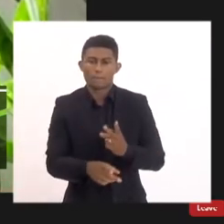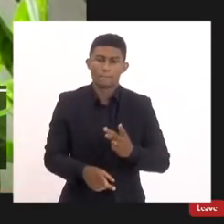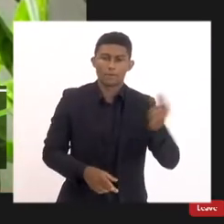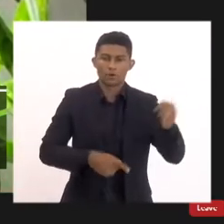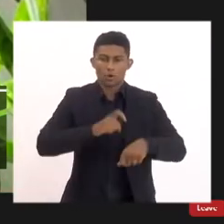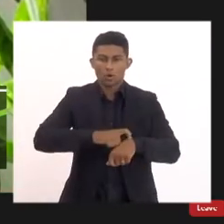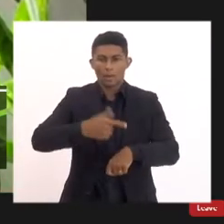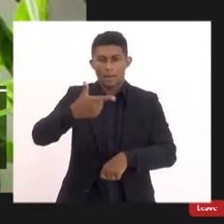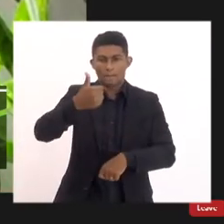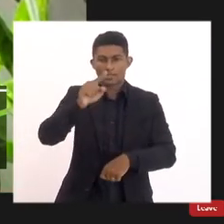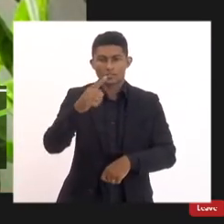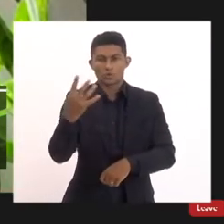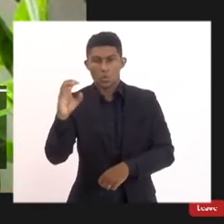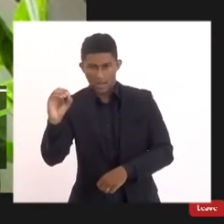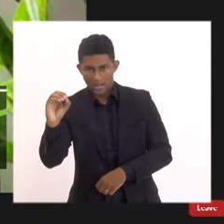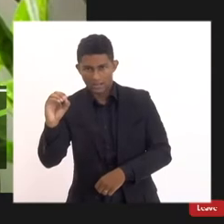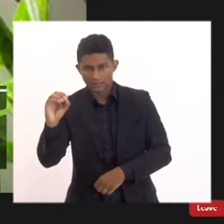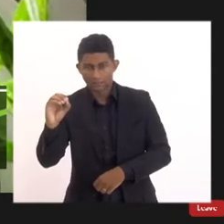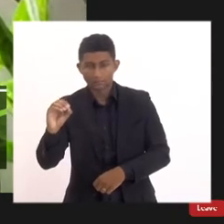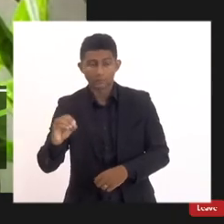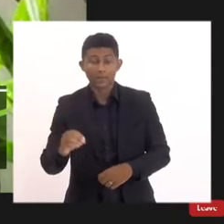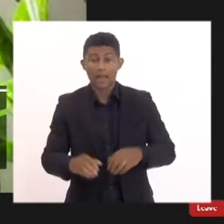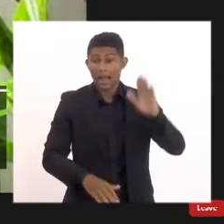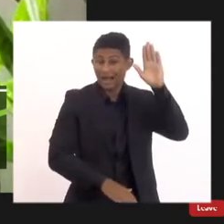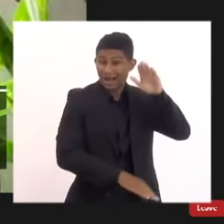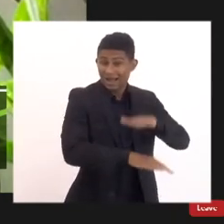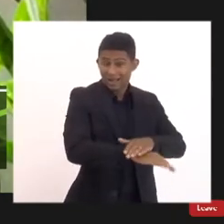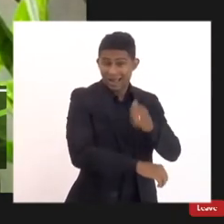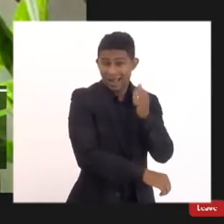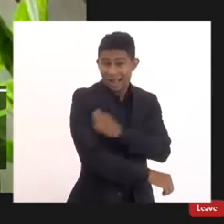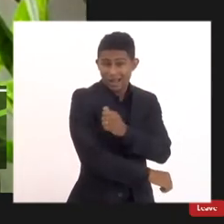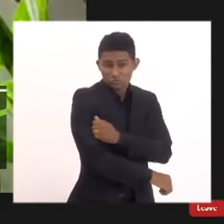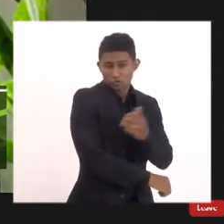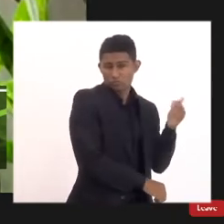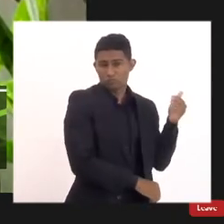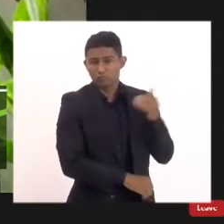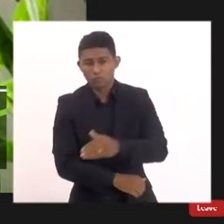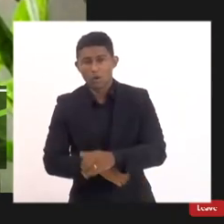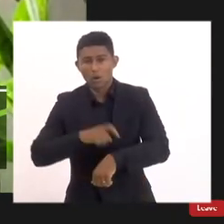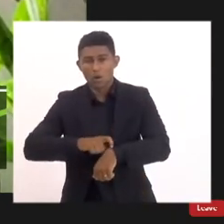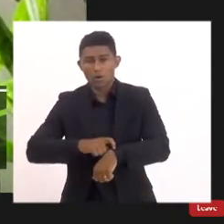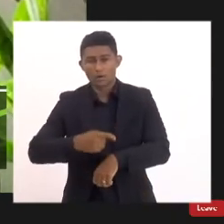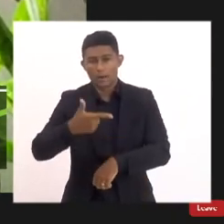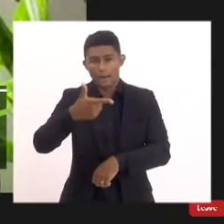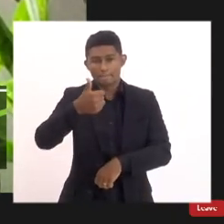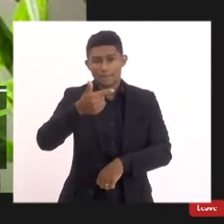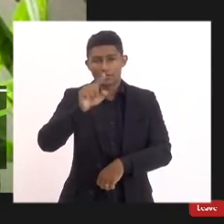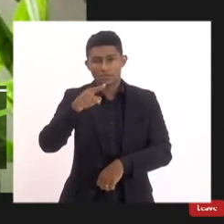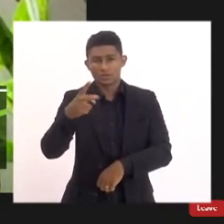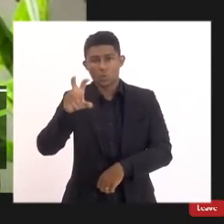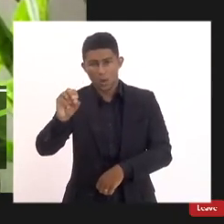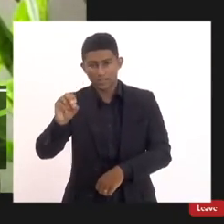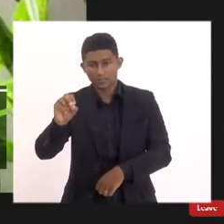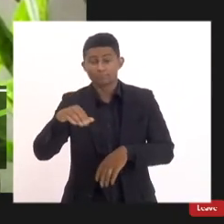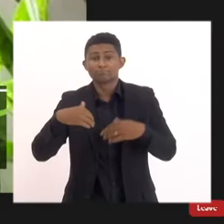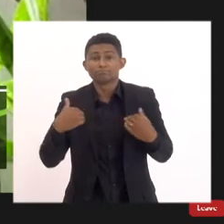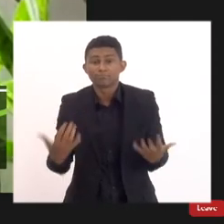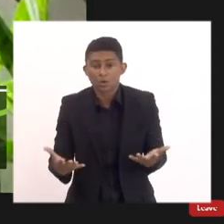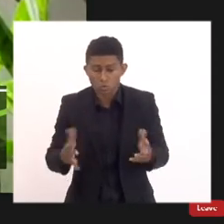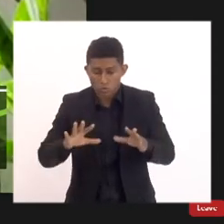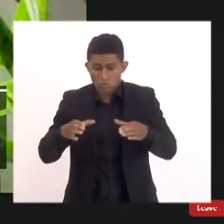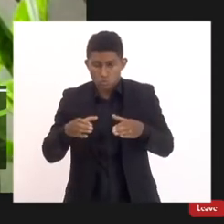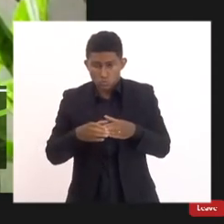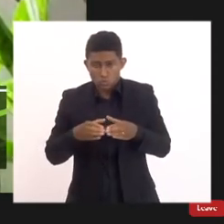da tarde entra 12h50, então é impossível que os nossos colaboradores,